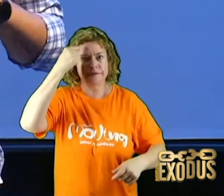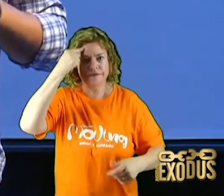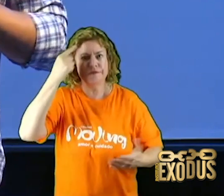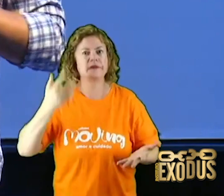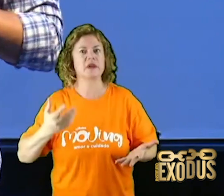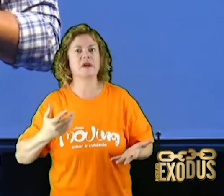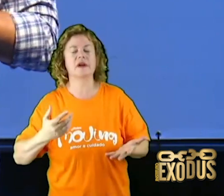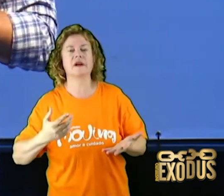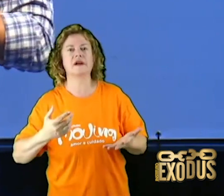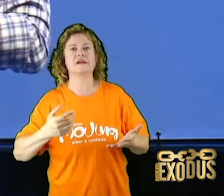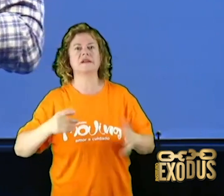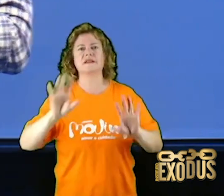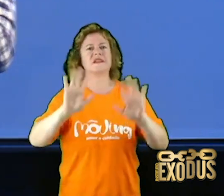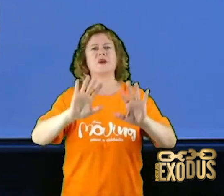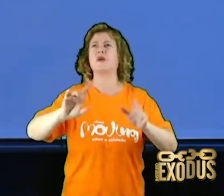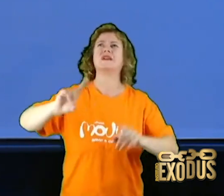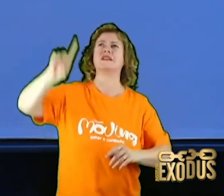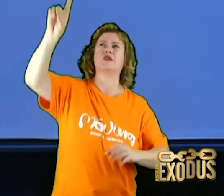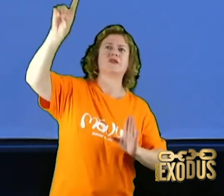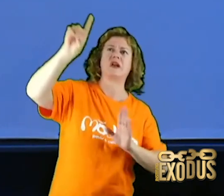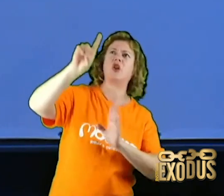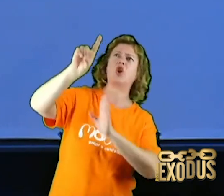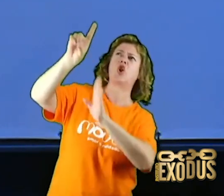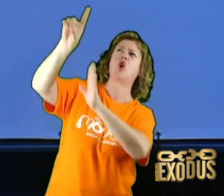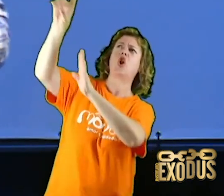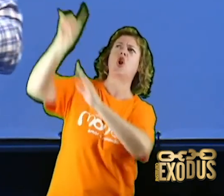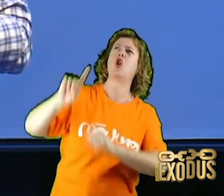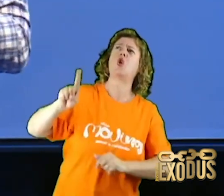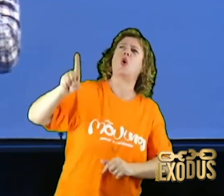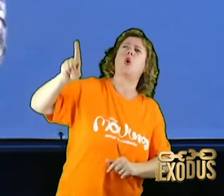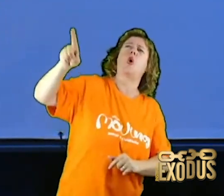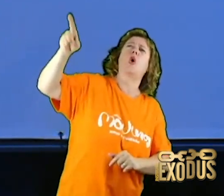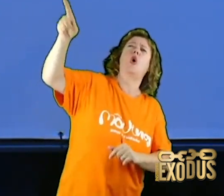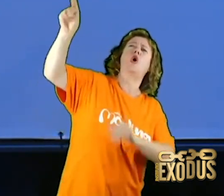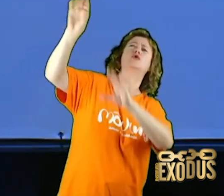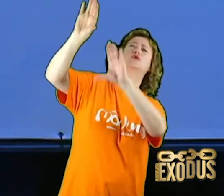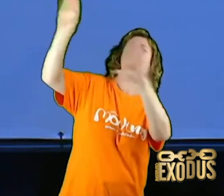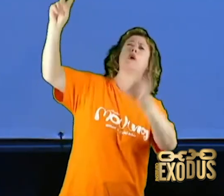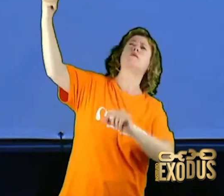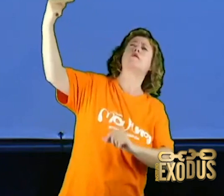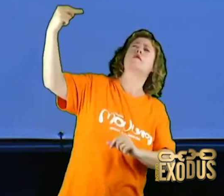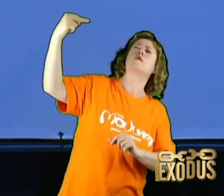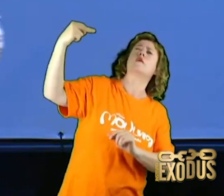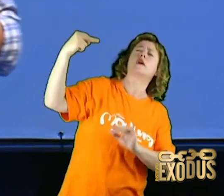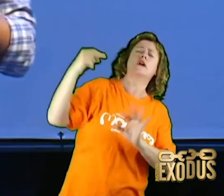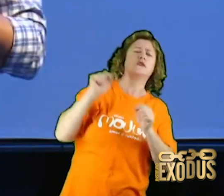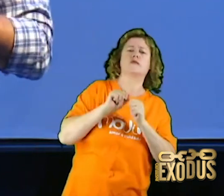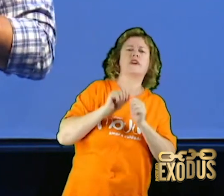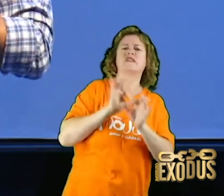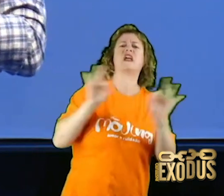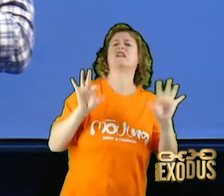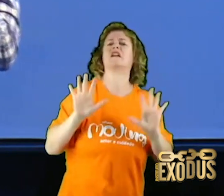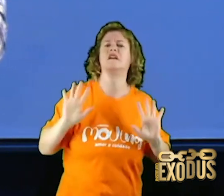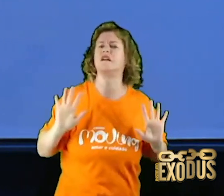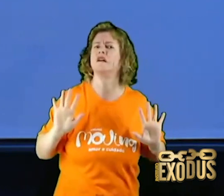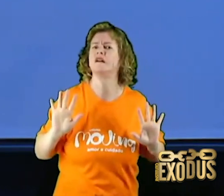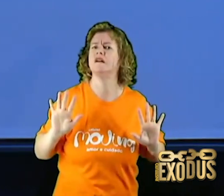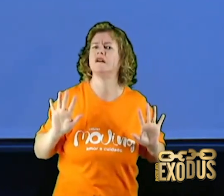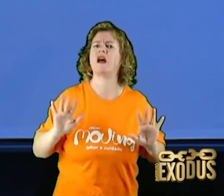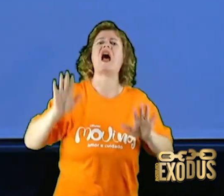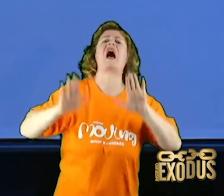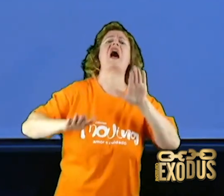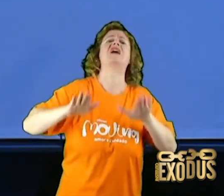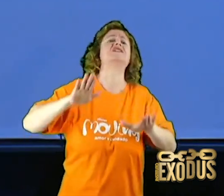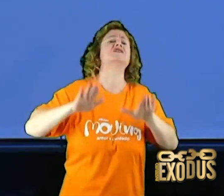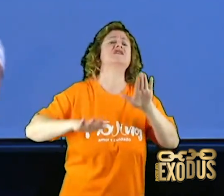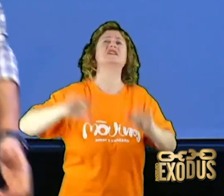da gente. Não só como um Deus que está no céu, vendo o nosso sofrimento, aí de vez em quando ele vai e move